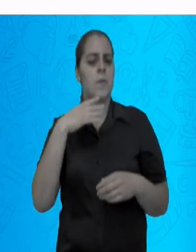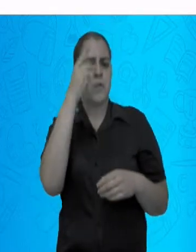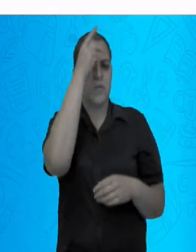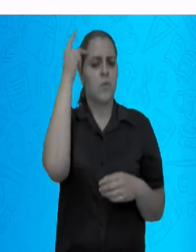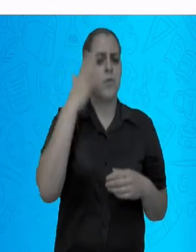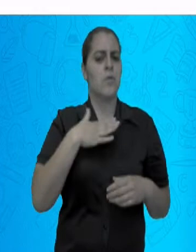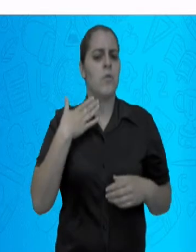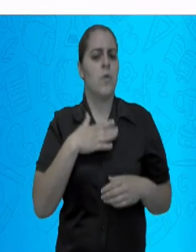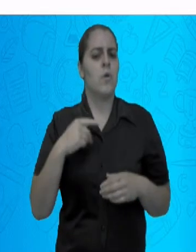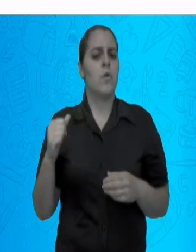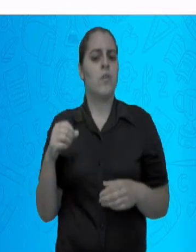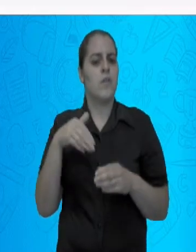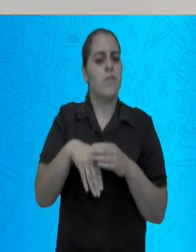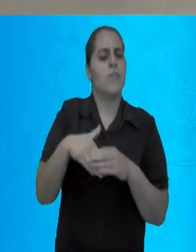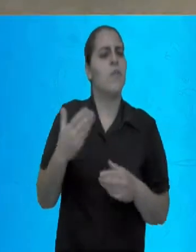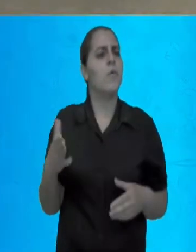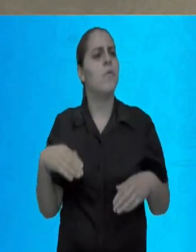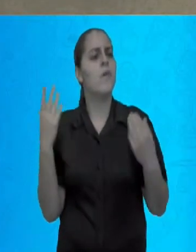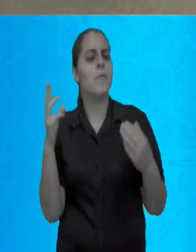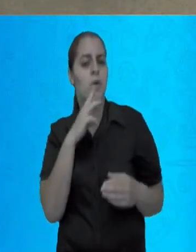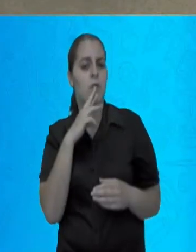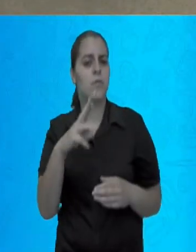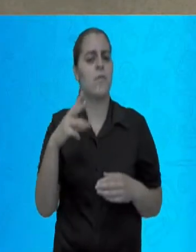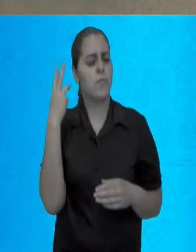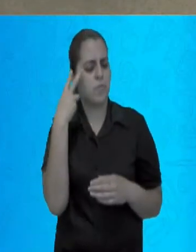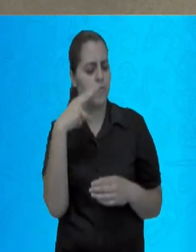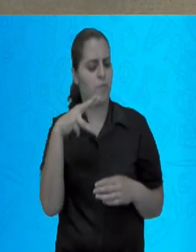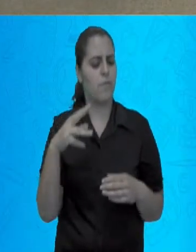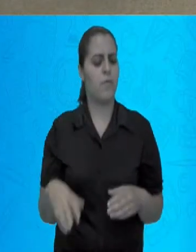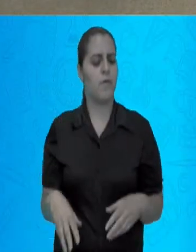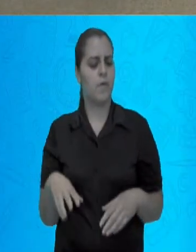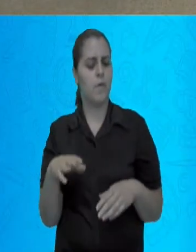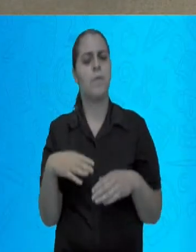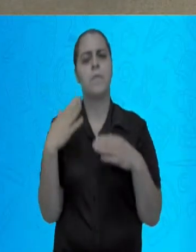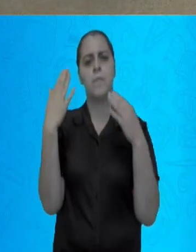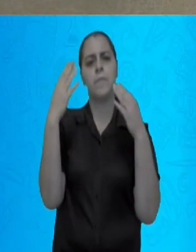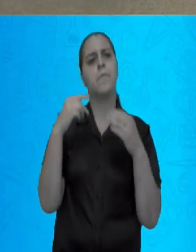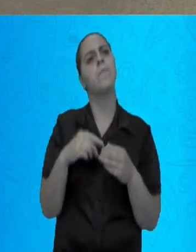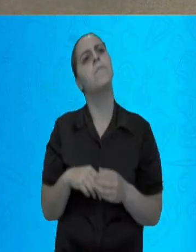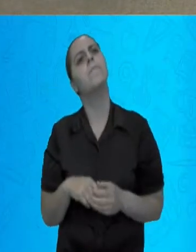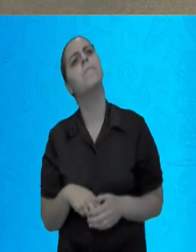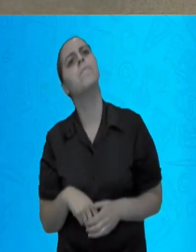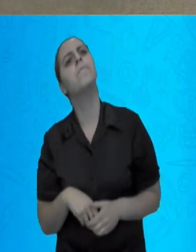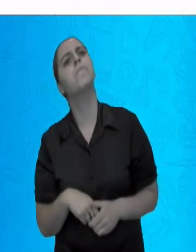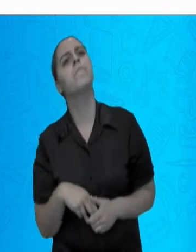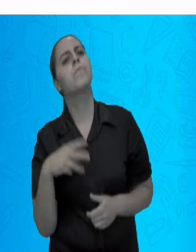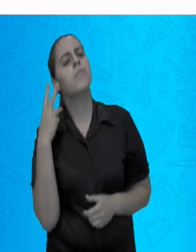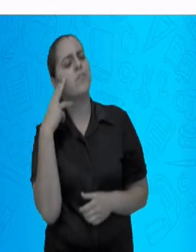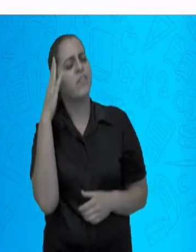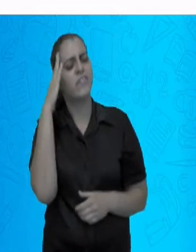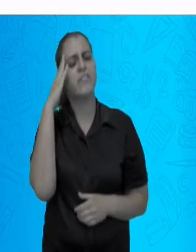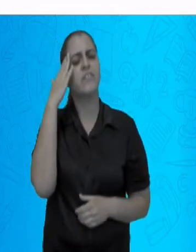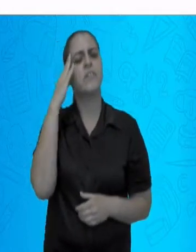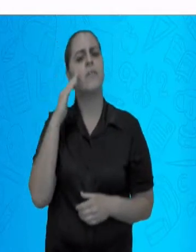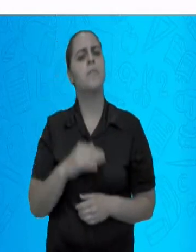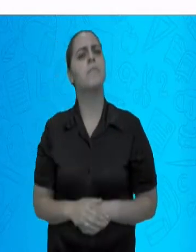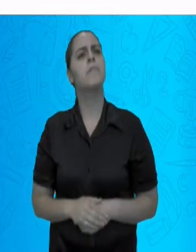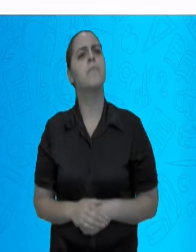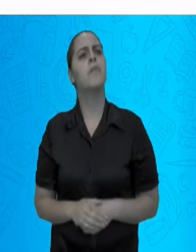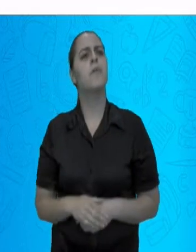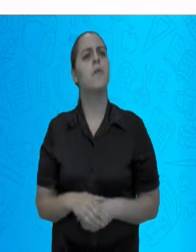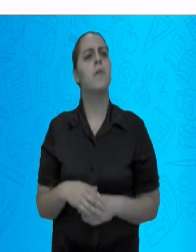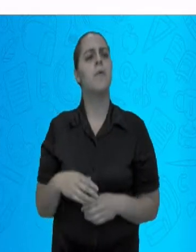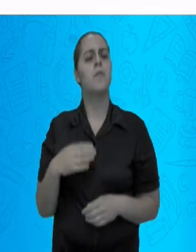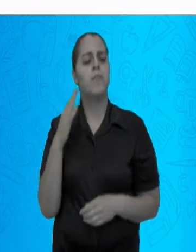votos? Para a gente responder, vamos analisar o gráfico. Bom, a gente sabe que para a